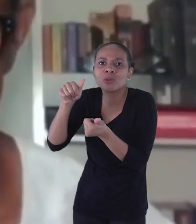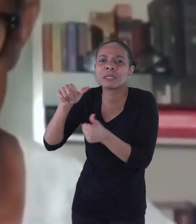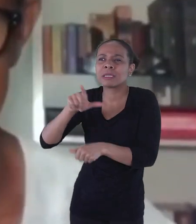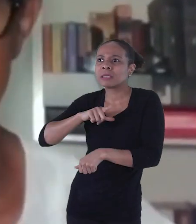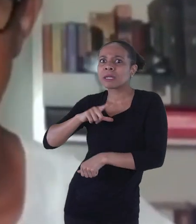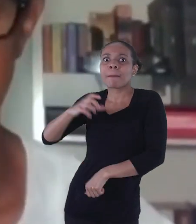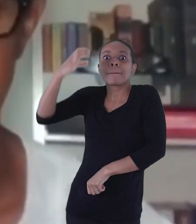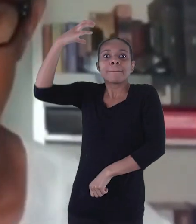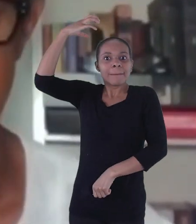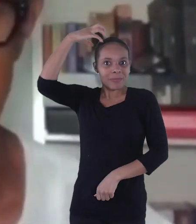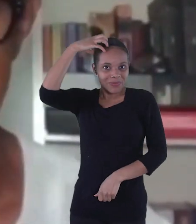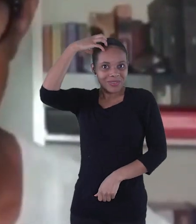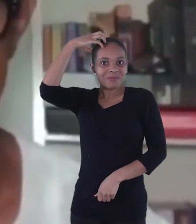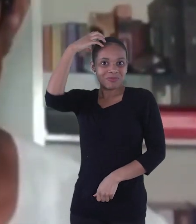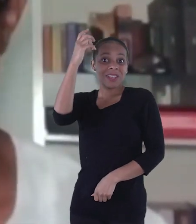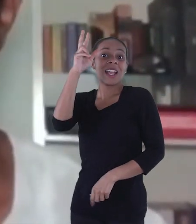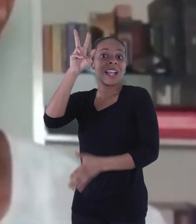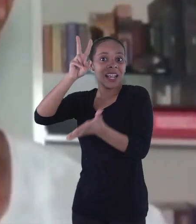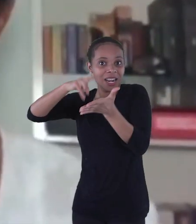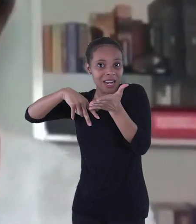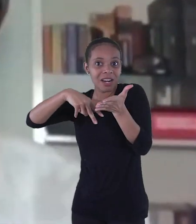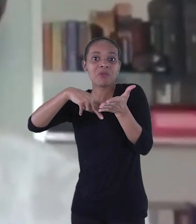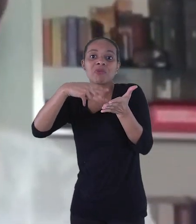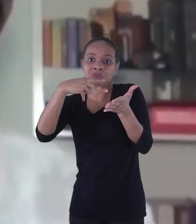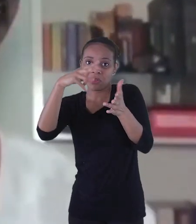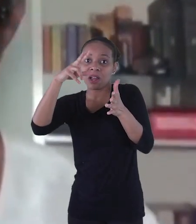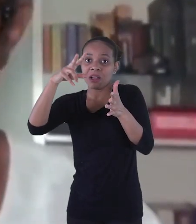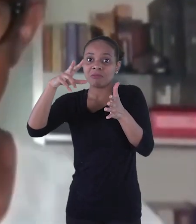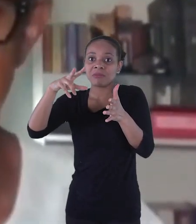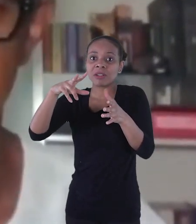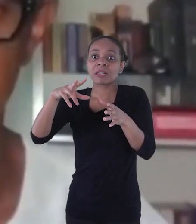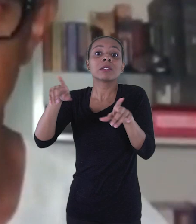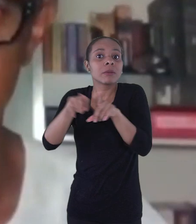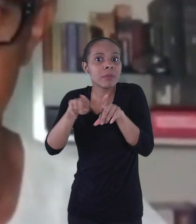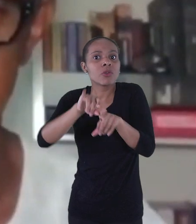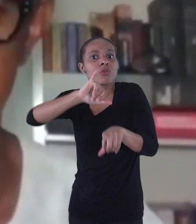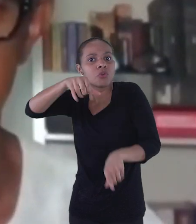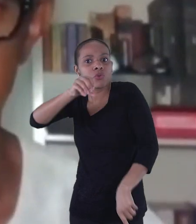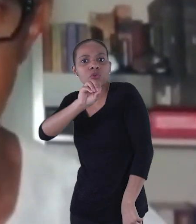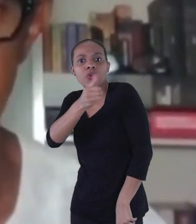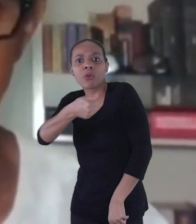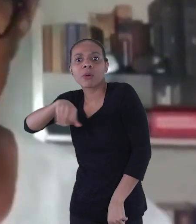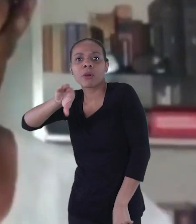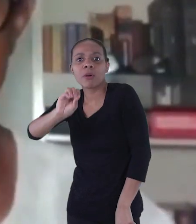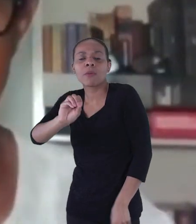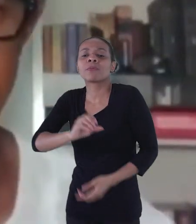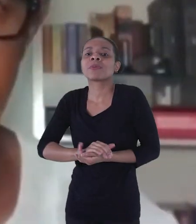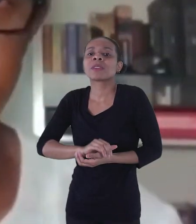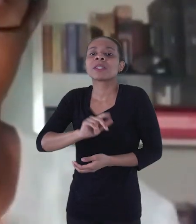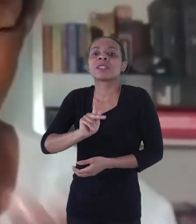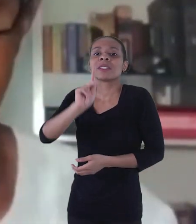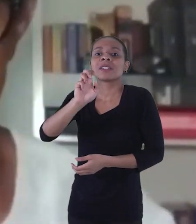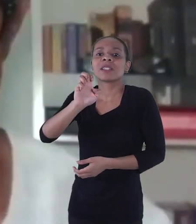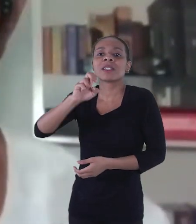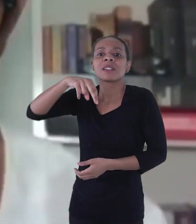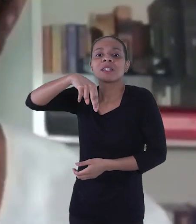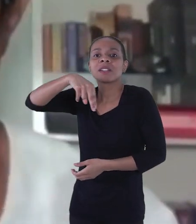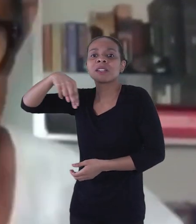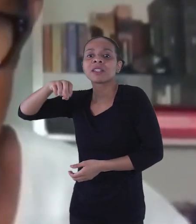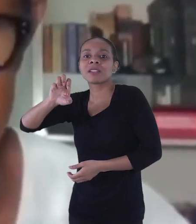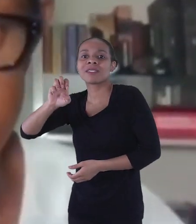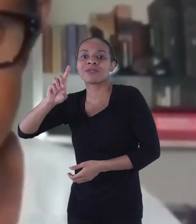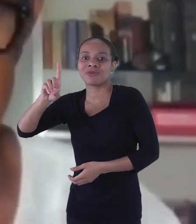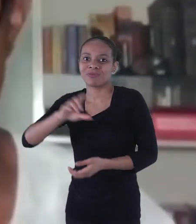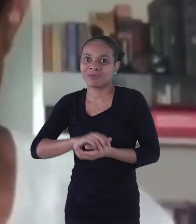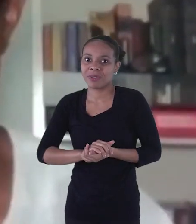por príncipes, né, a John Kennedy, a Carolina. Né, foi solicitada para fazer artigo